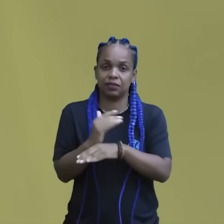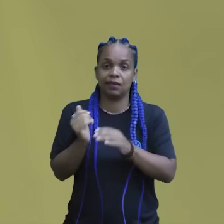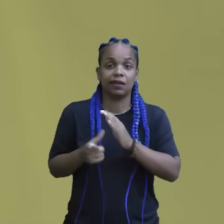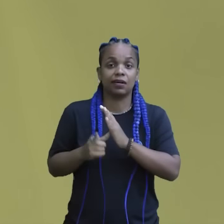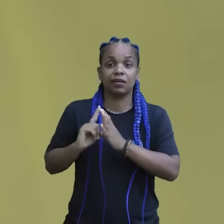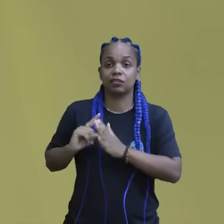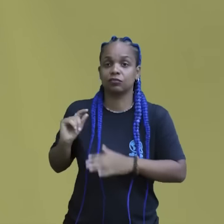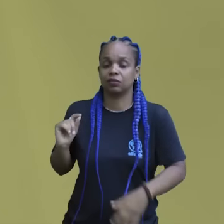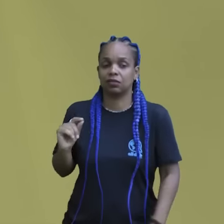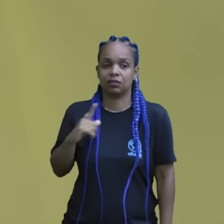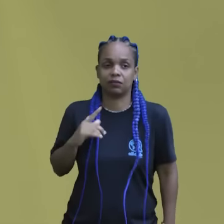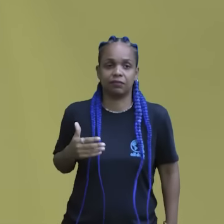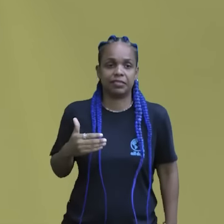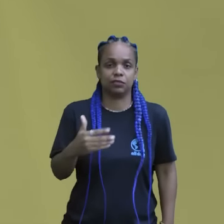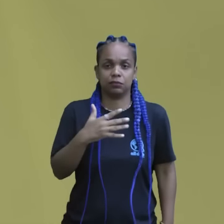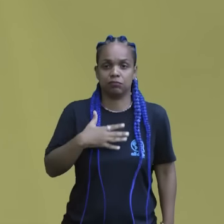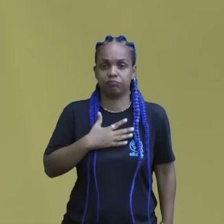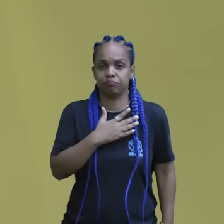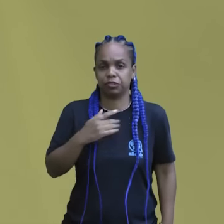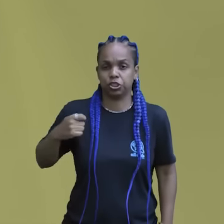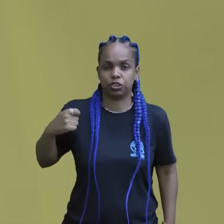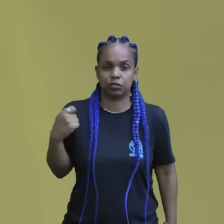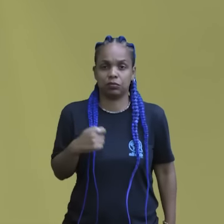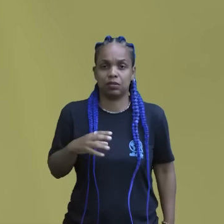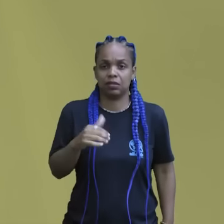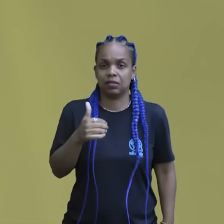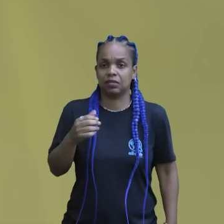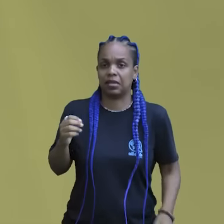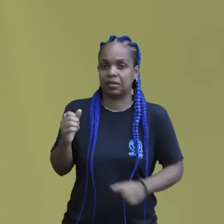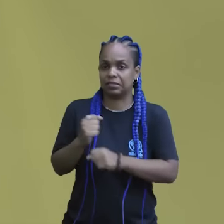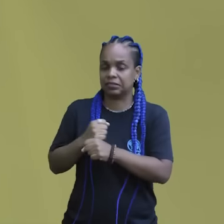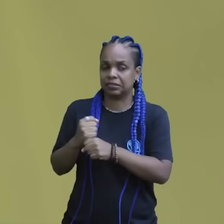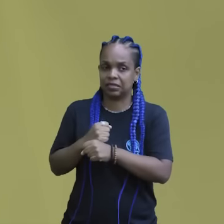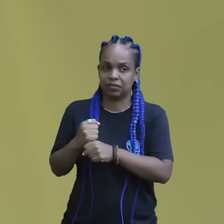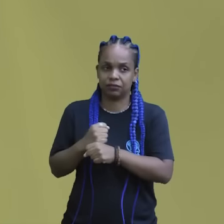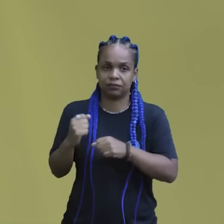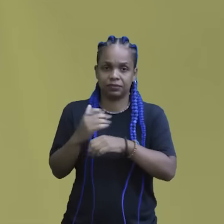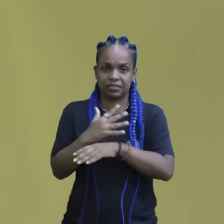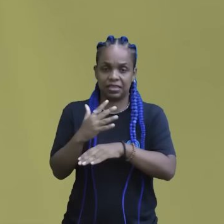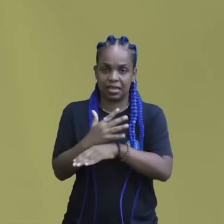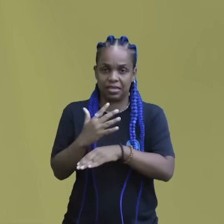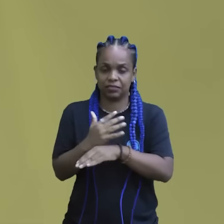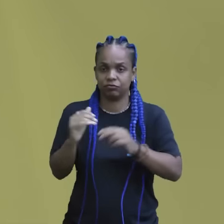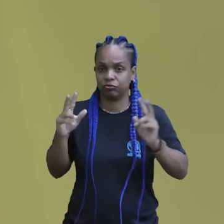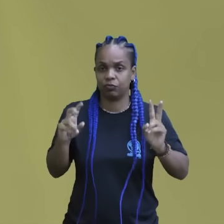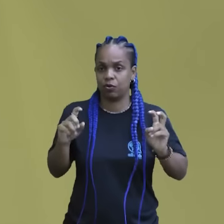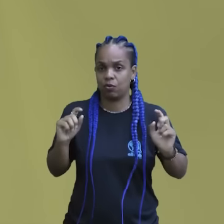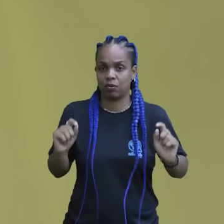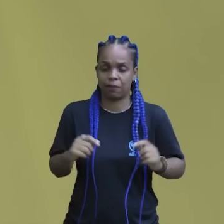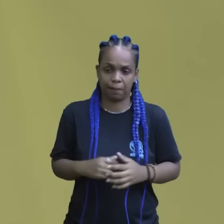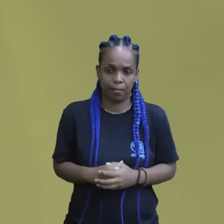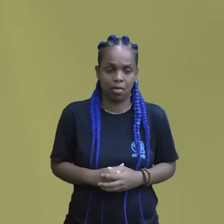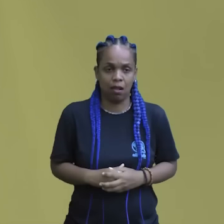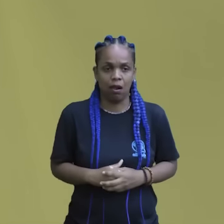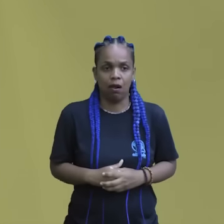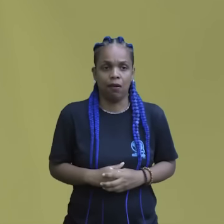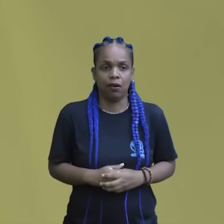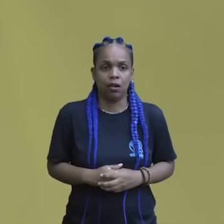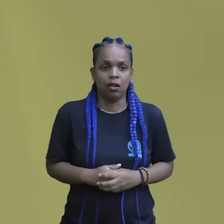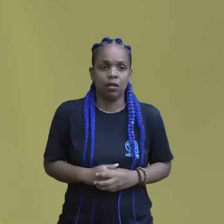cidade, que são mandadas e abaixo e dão origem à Vila Kennedy e à Cidade de Deus.